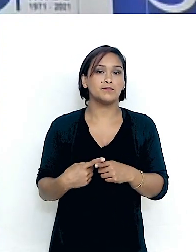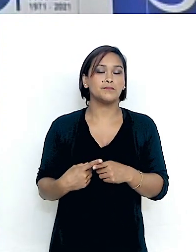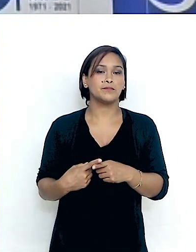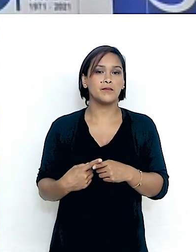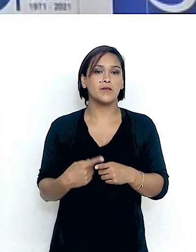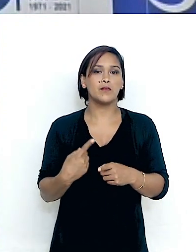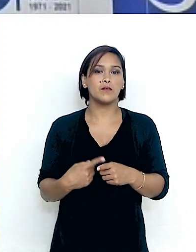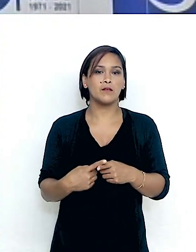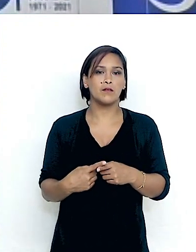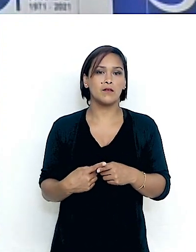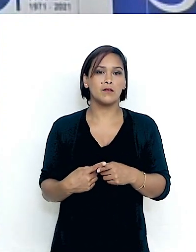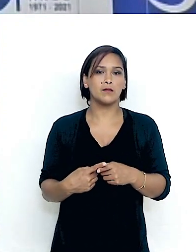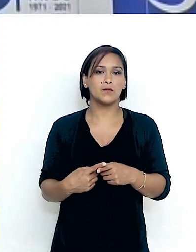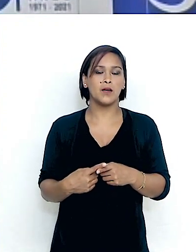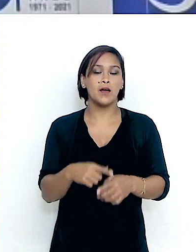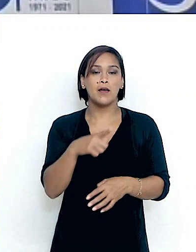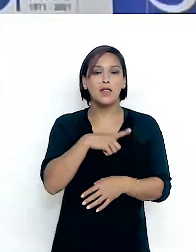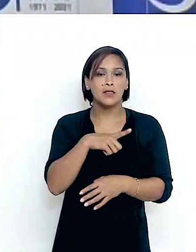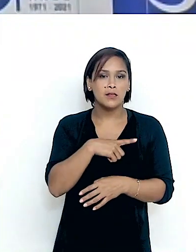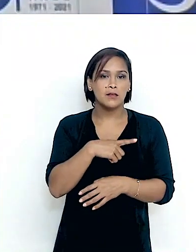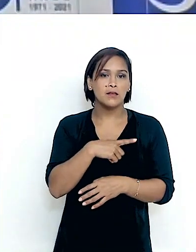Enfim, existe um